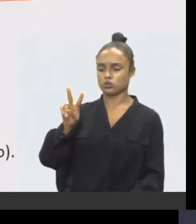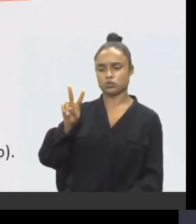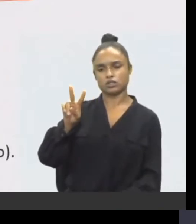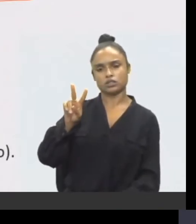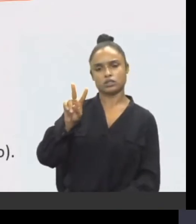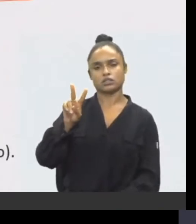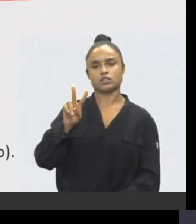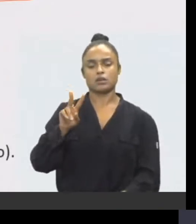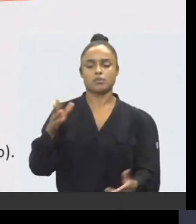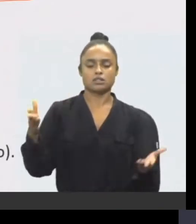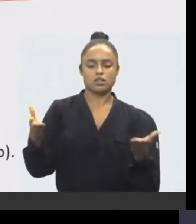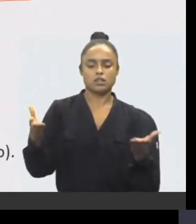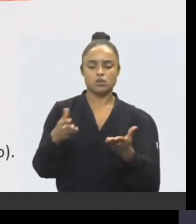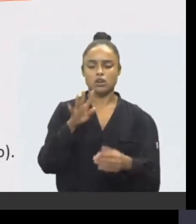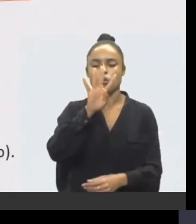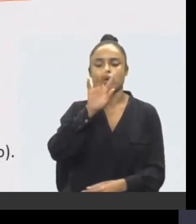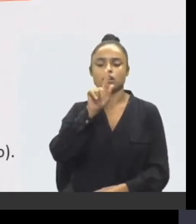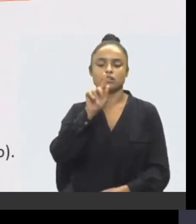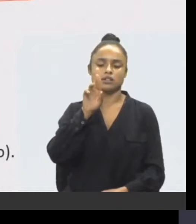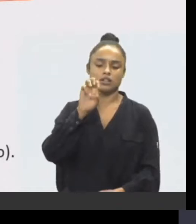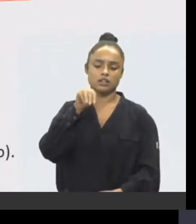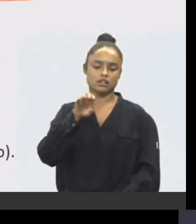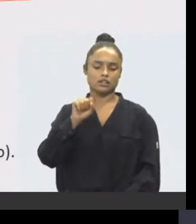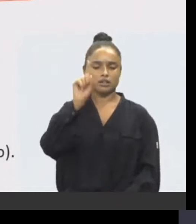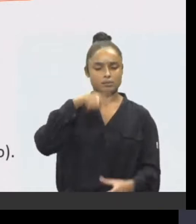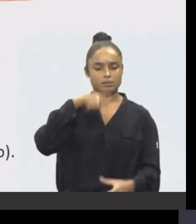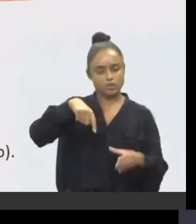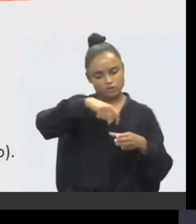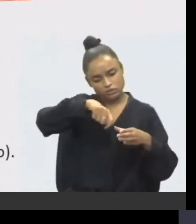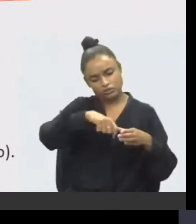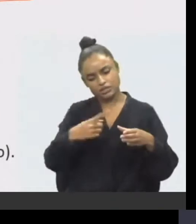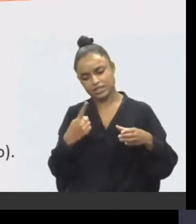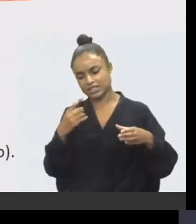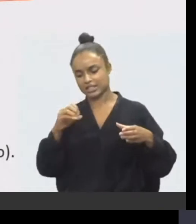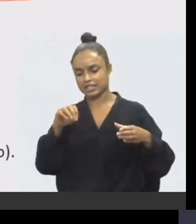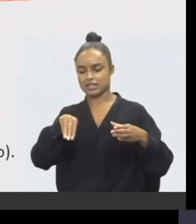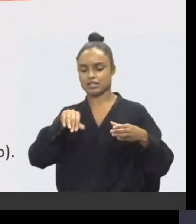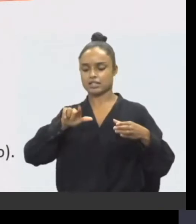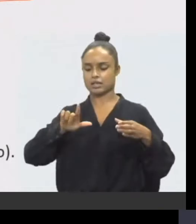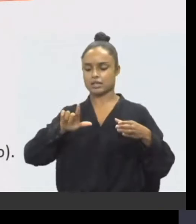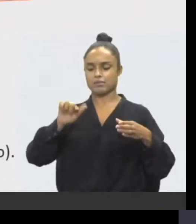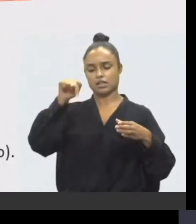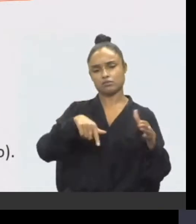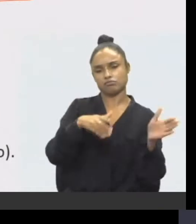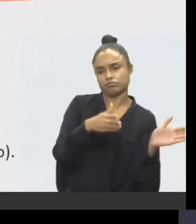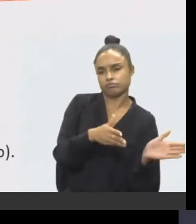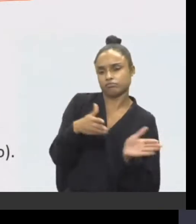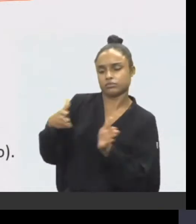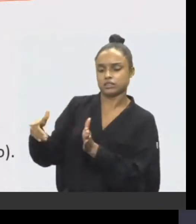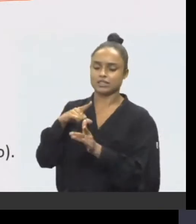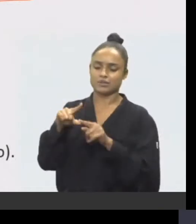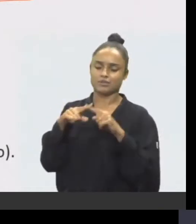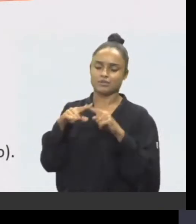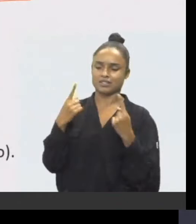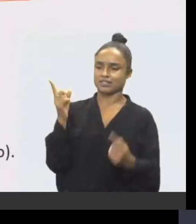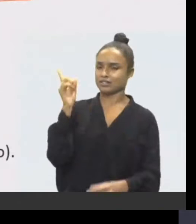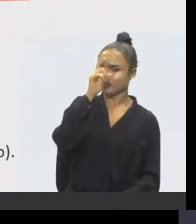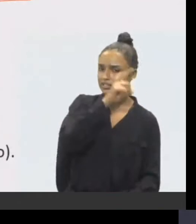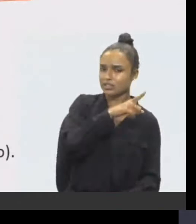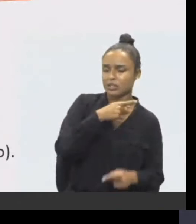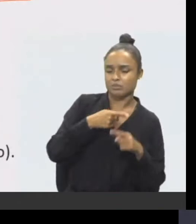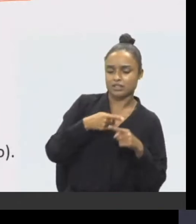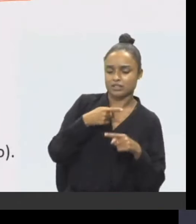gramas em 10 ml. Então, para dissolver completamente o sal, ele vai dar um pouquinho mais de trabalho, porque nós estamos